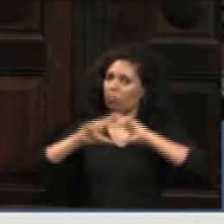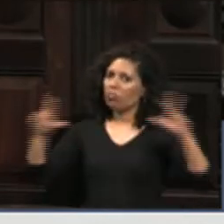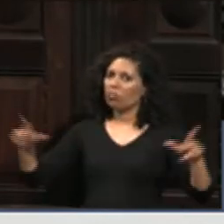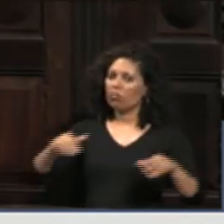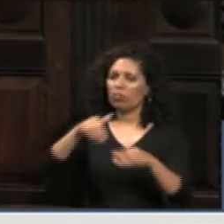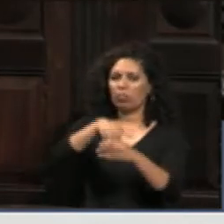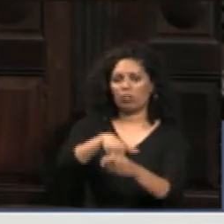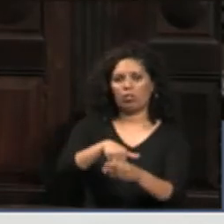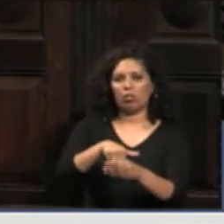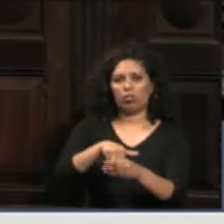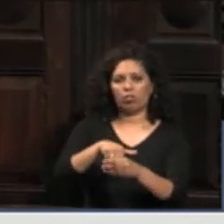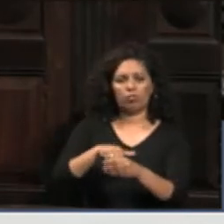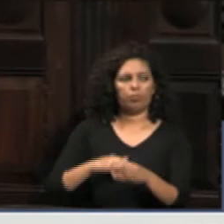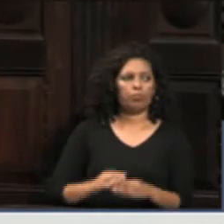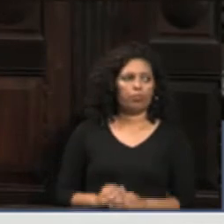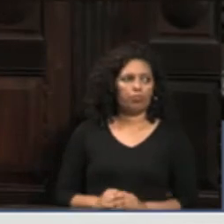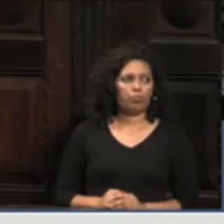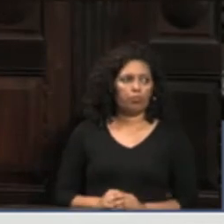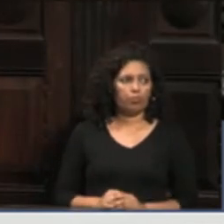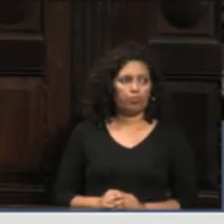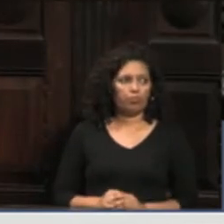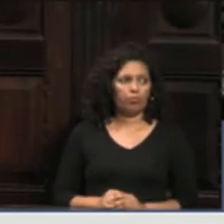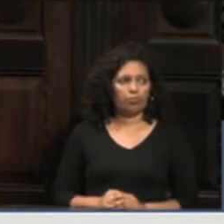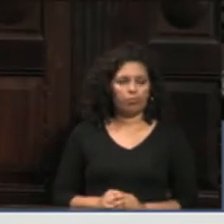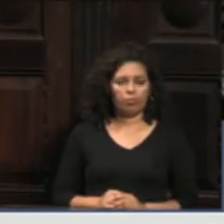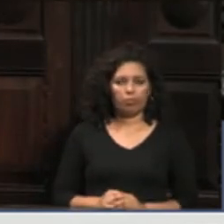eleitoral. E isso daí